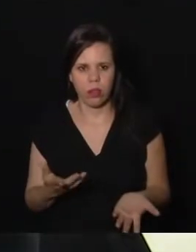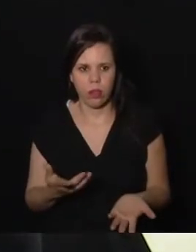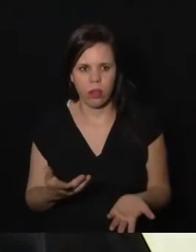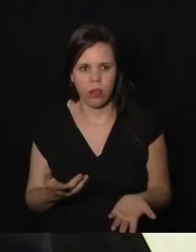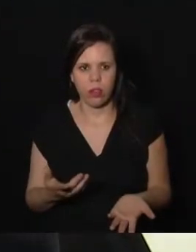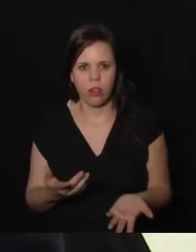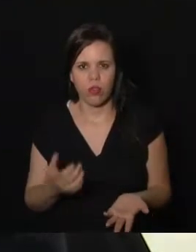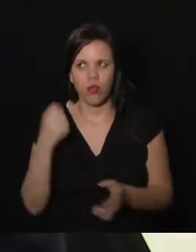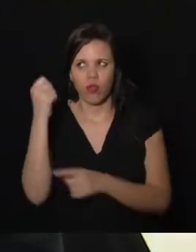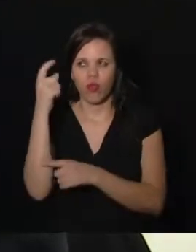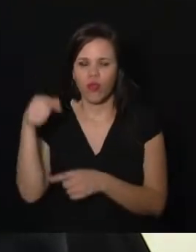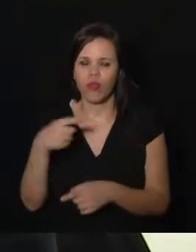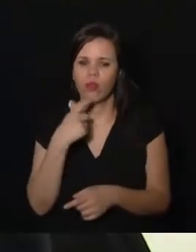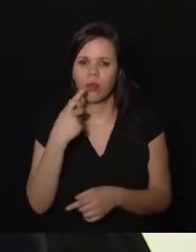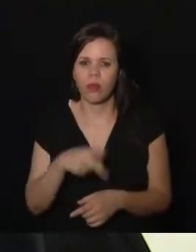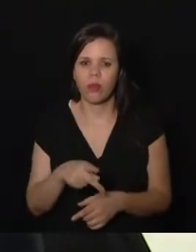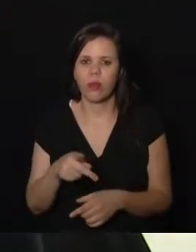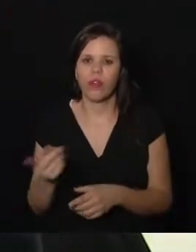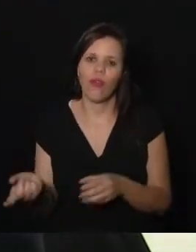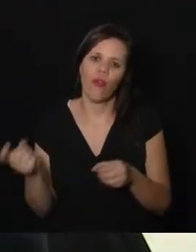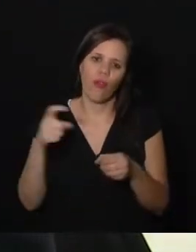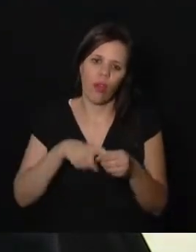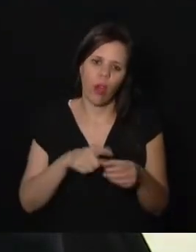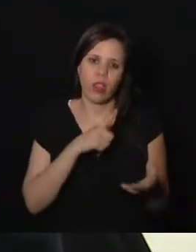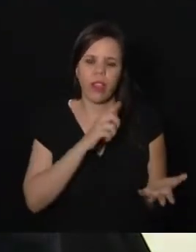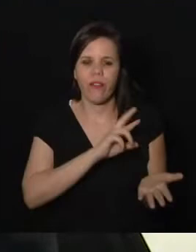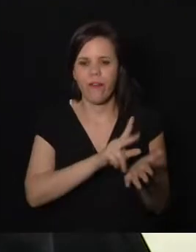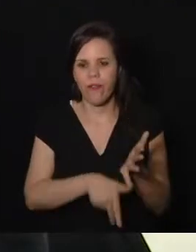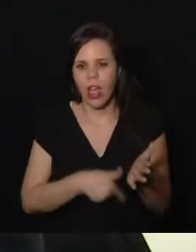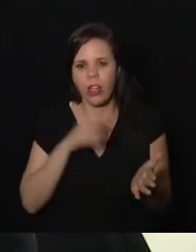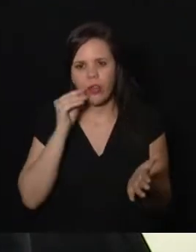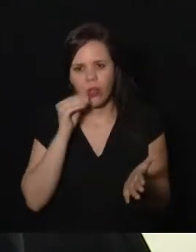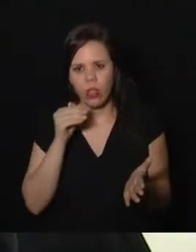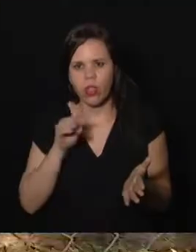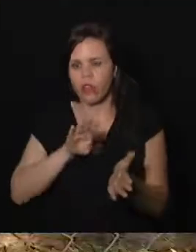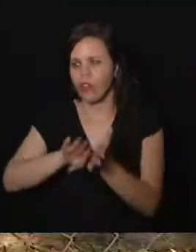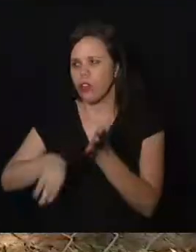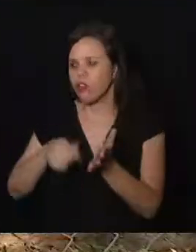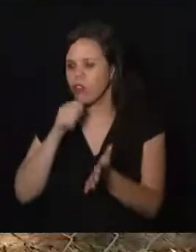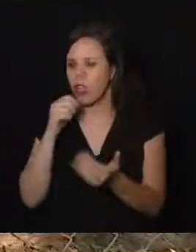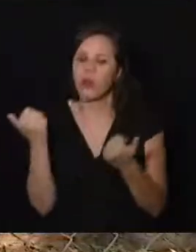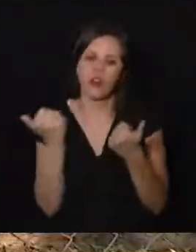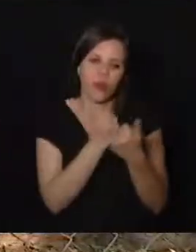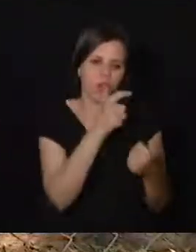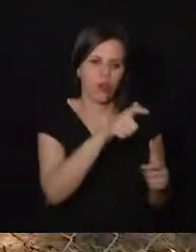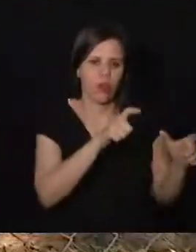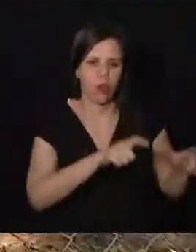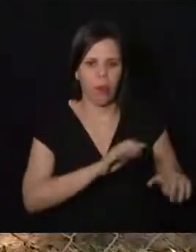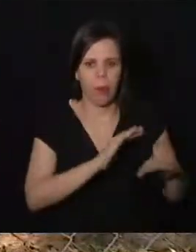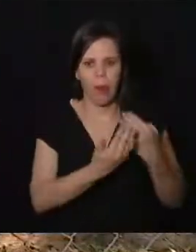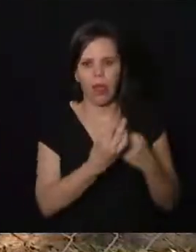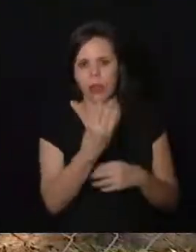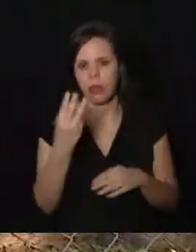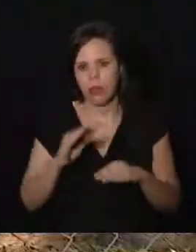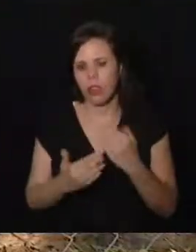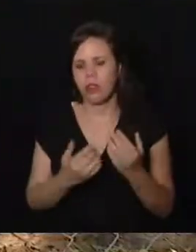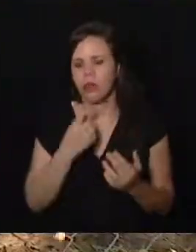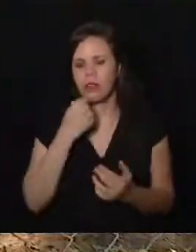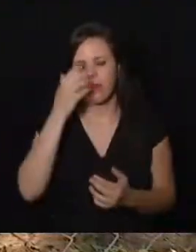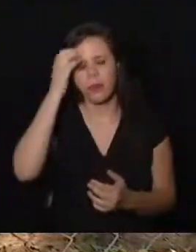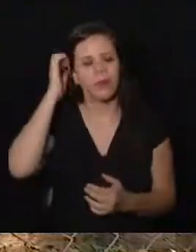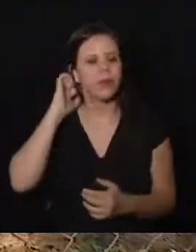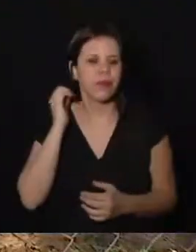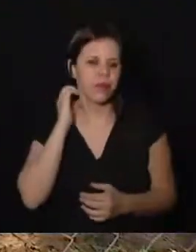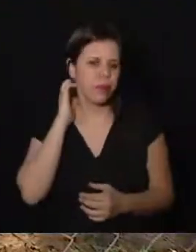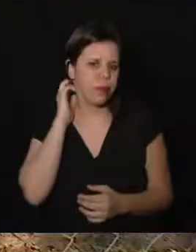que realoque novamente esse funcionário que foi retirado lá do Parque da Figueira, Santo Odila e Vila IP e